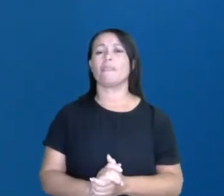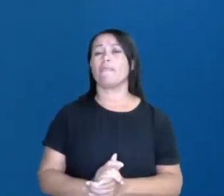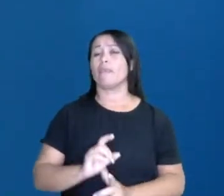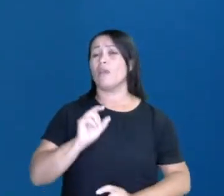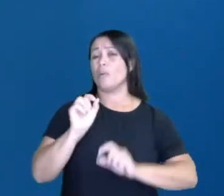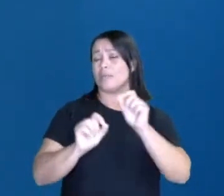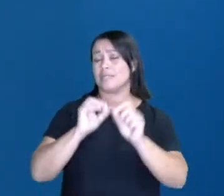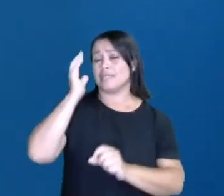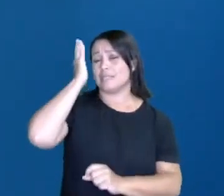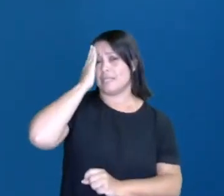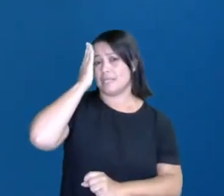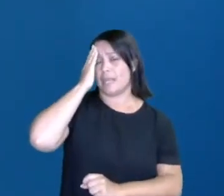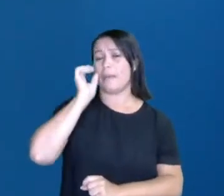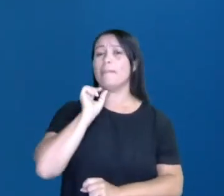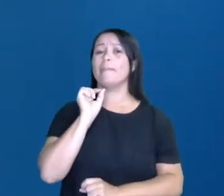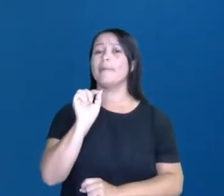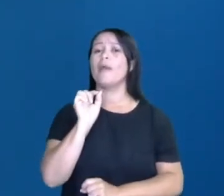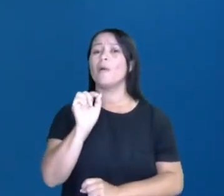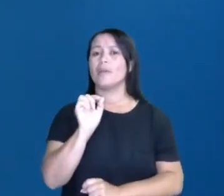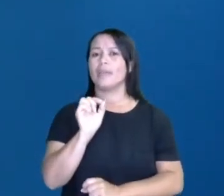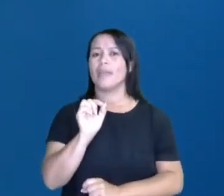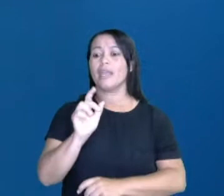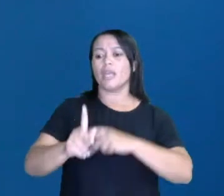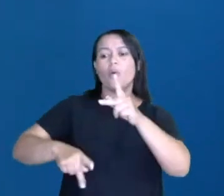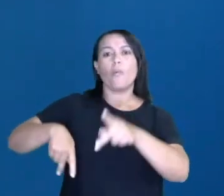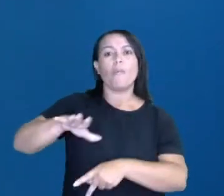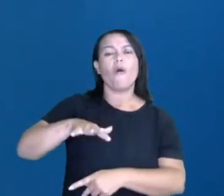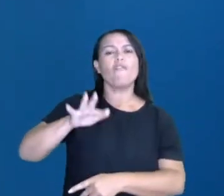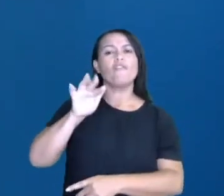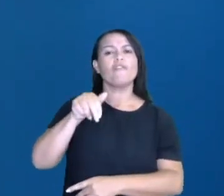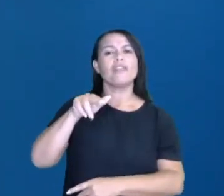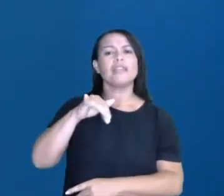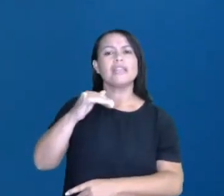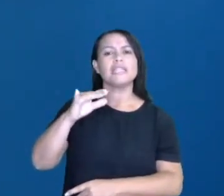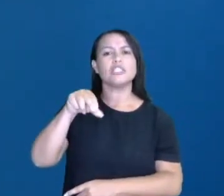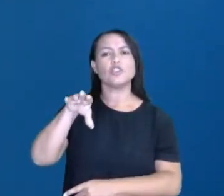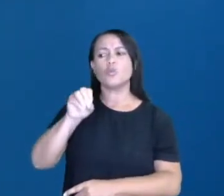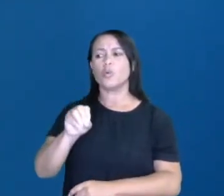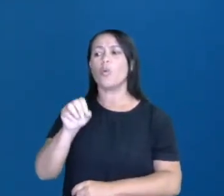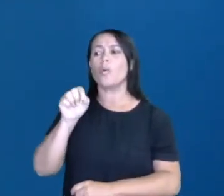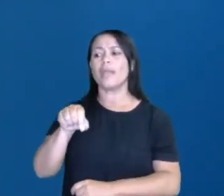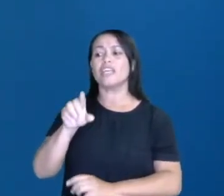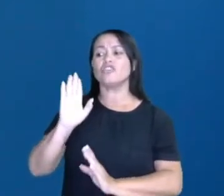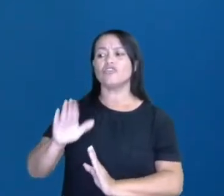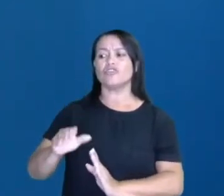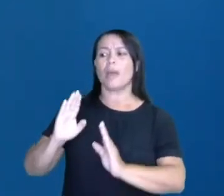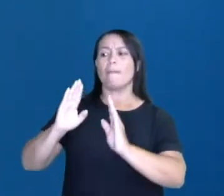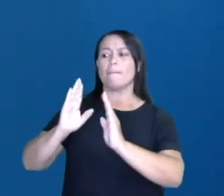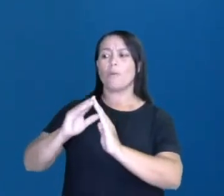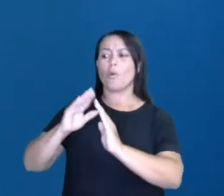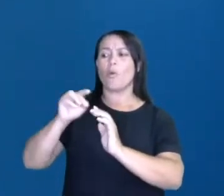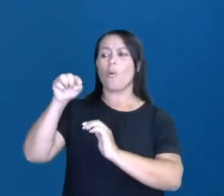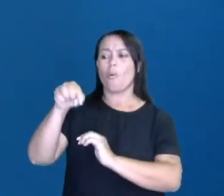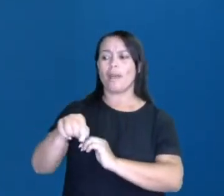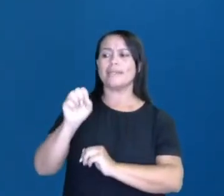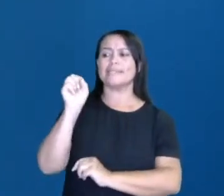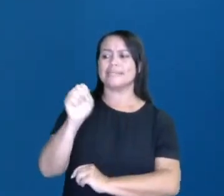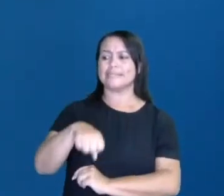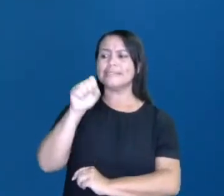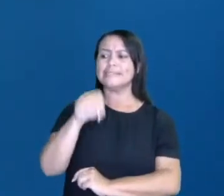que se sabe é que o povo fenício, que habitou a atual região do Líbano,